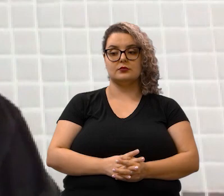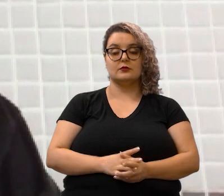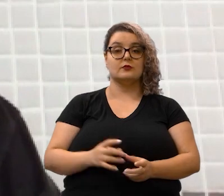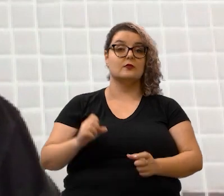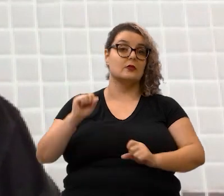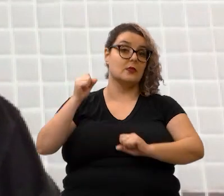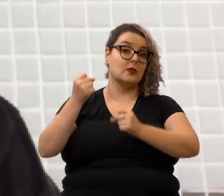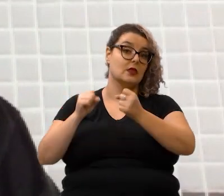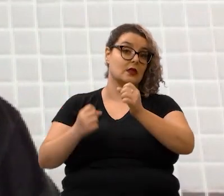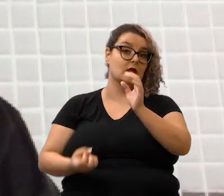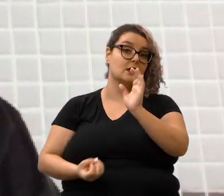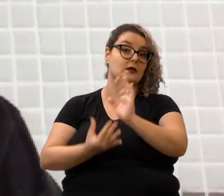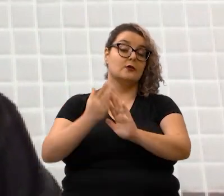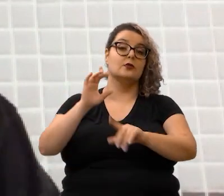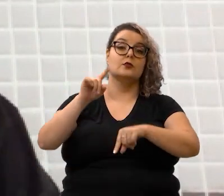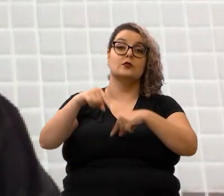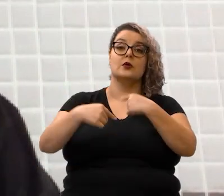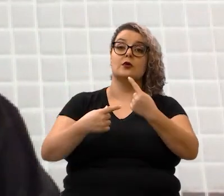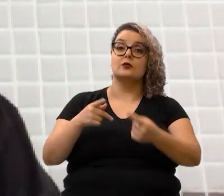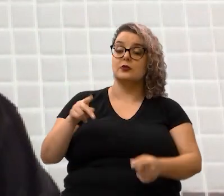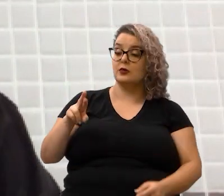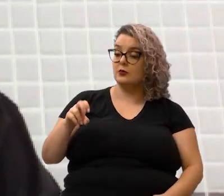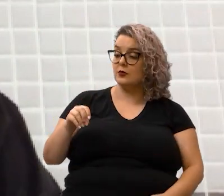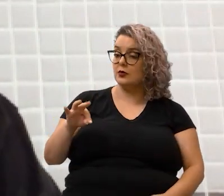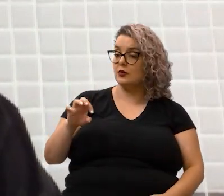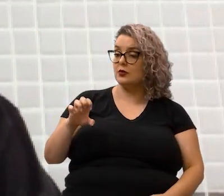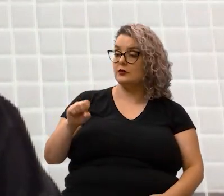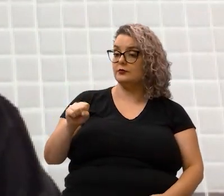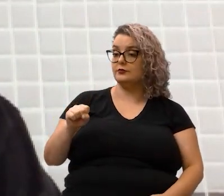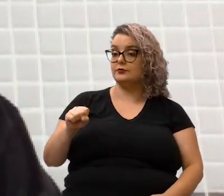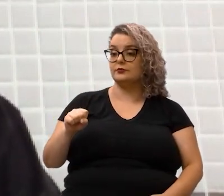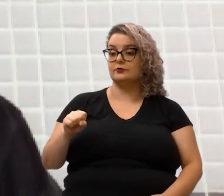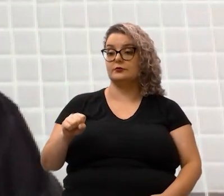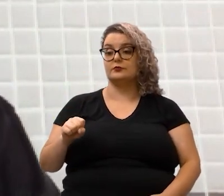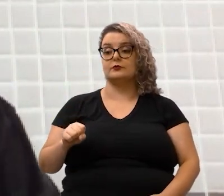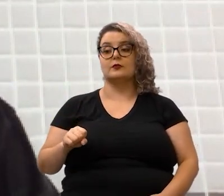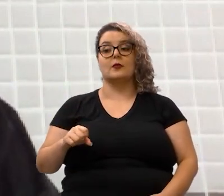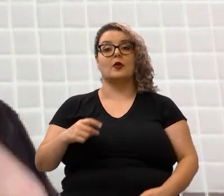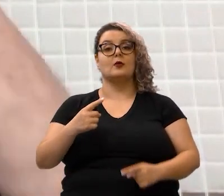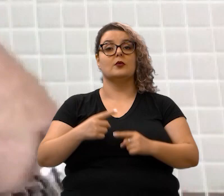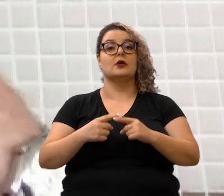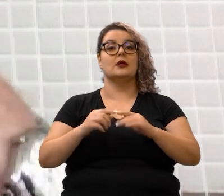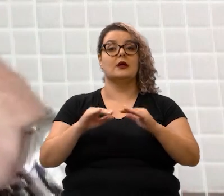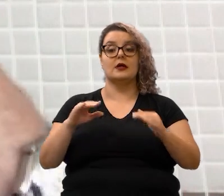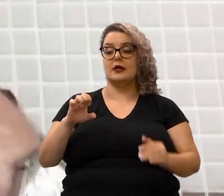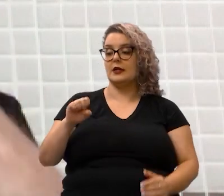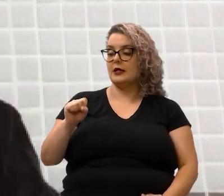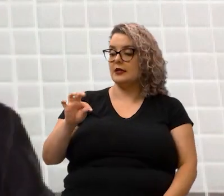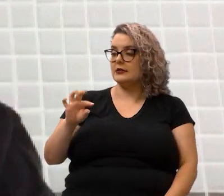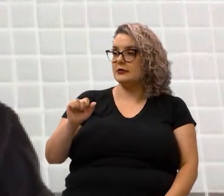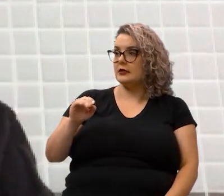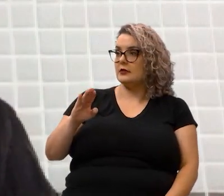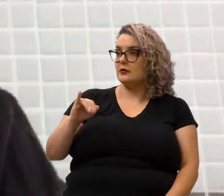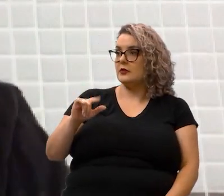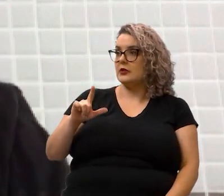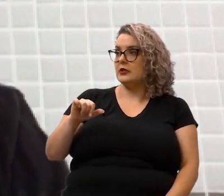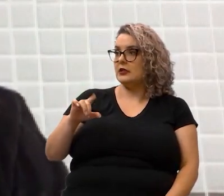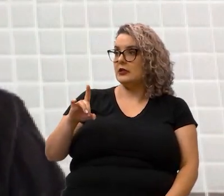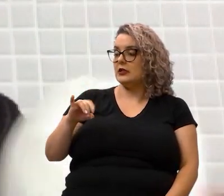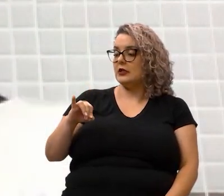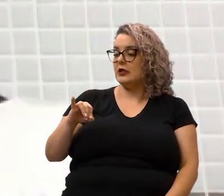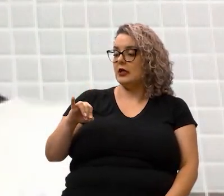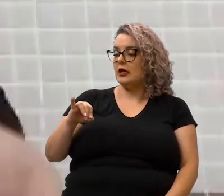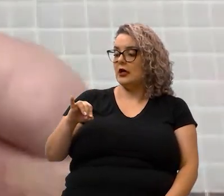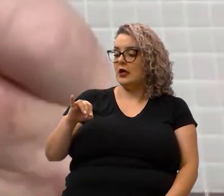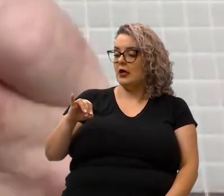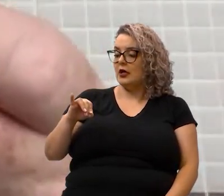a indústria inventou uma outra prótese que se cortava por causa da sua estabilidade, né? Porque por